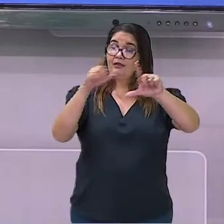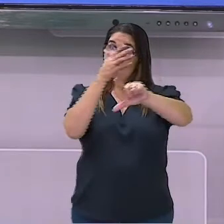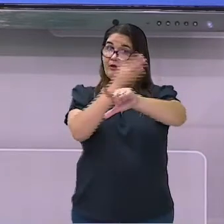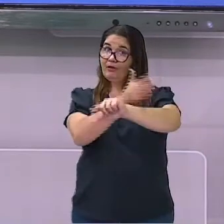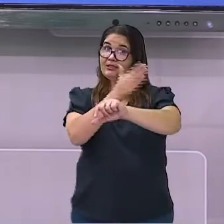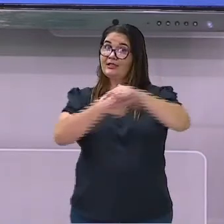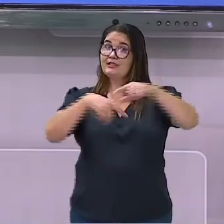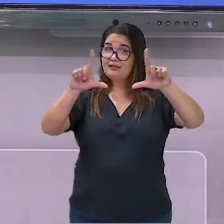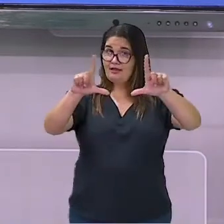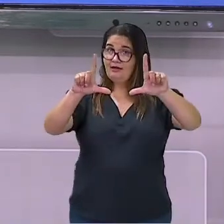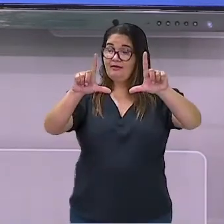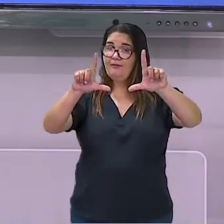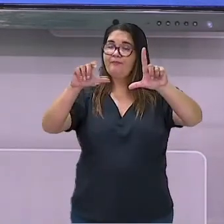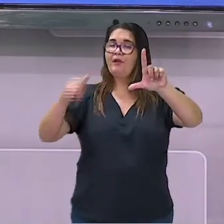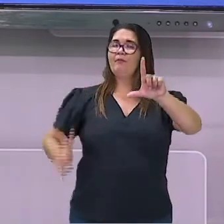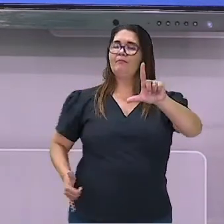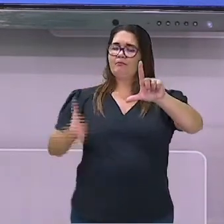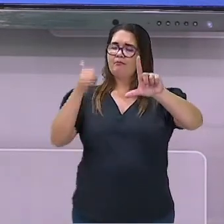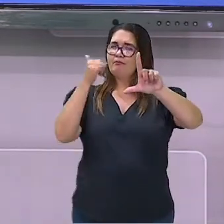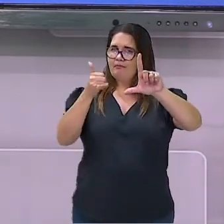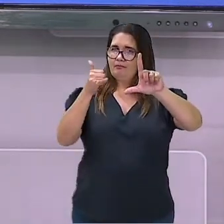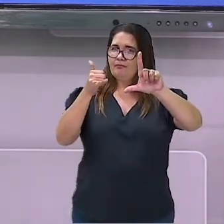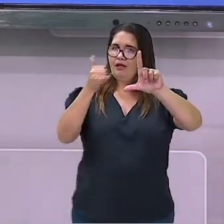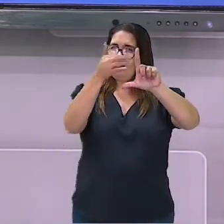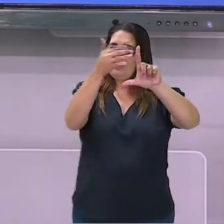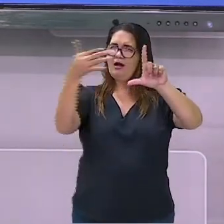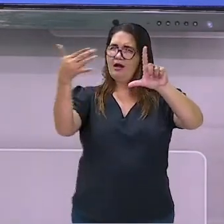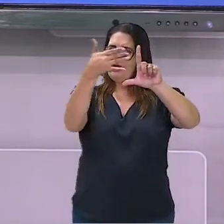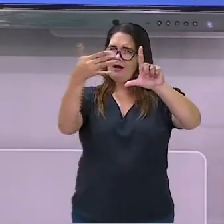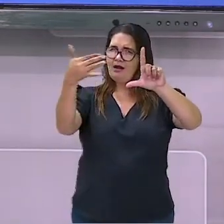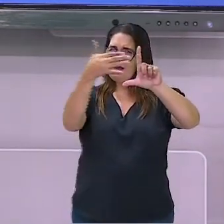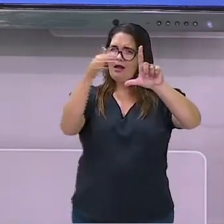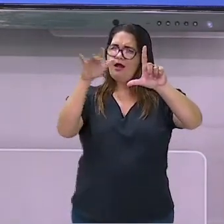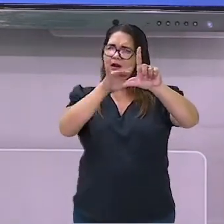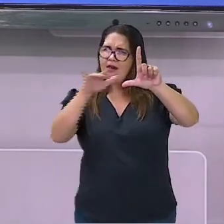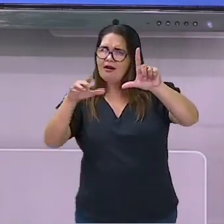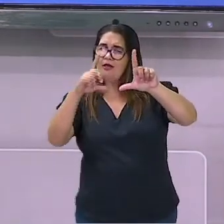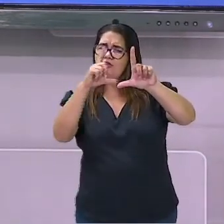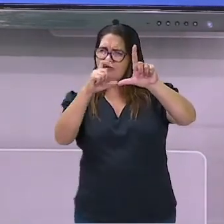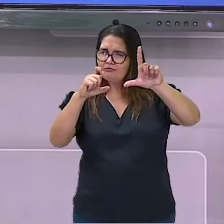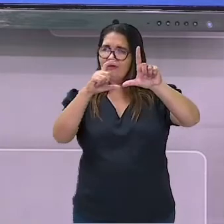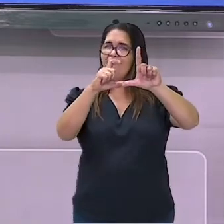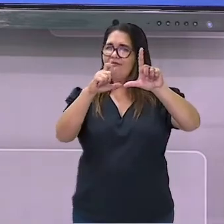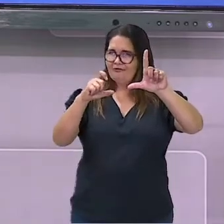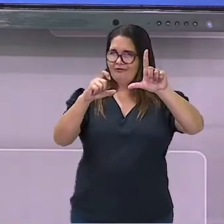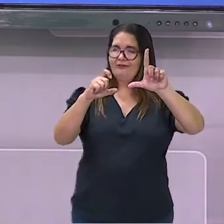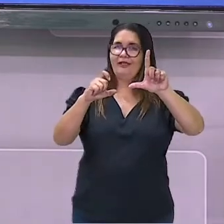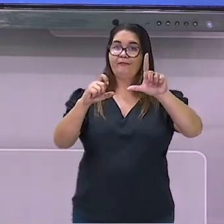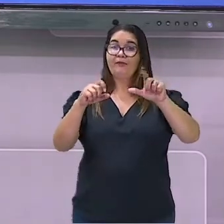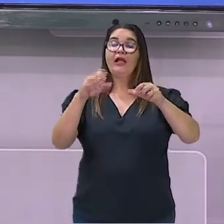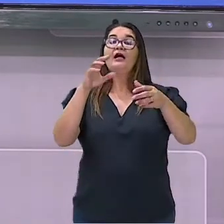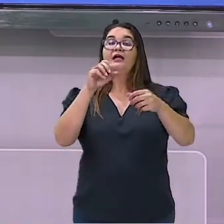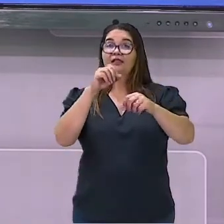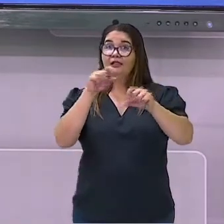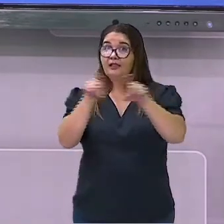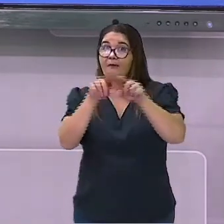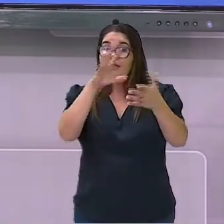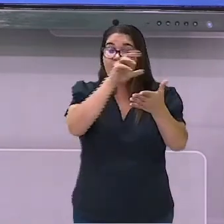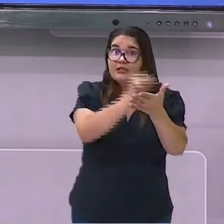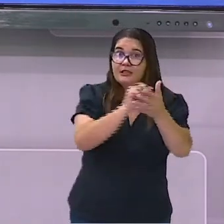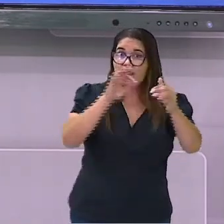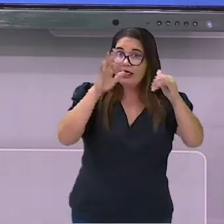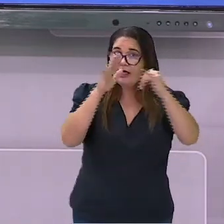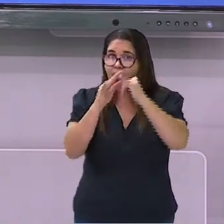GV, aponte a câmera do seu celular na imagem que aparece aqui no canto da tela, nosso QR Code. Se inscreva no nosso canal do